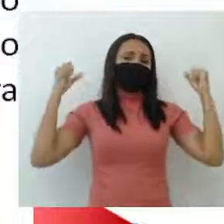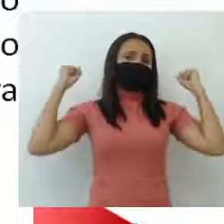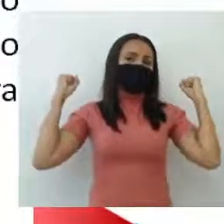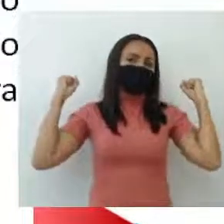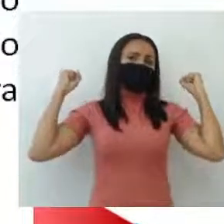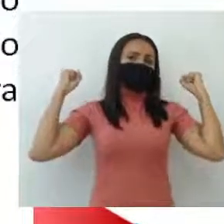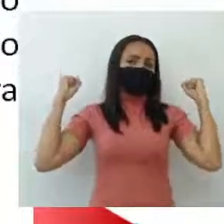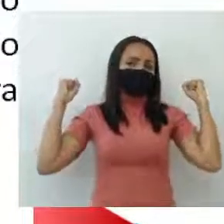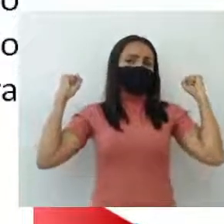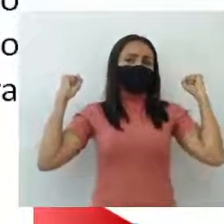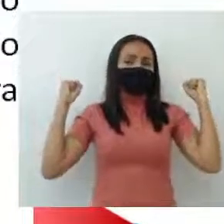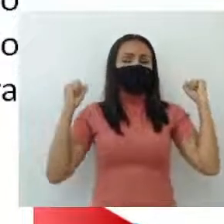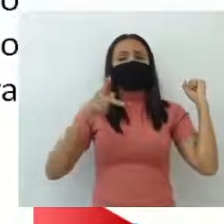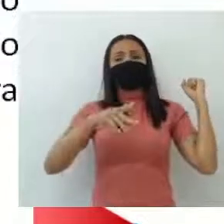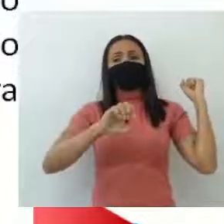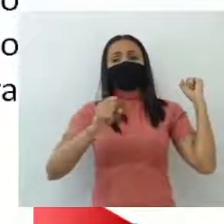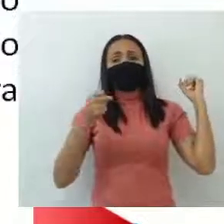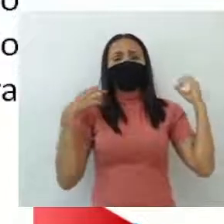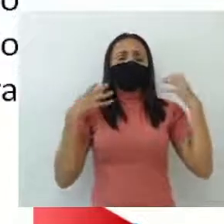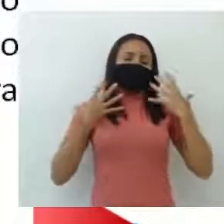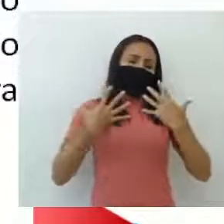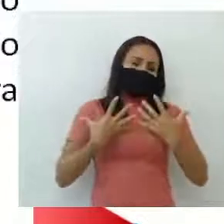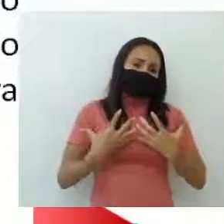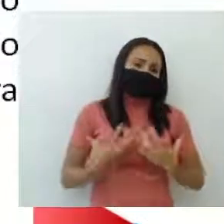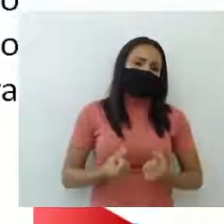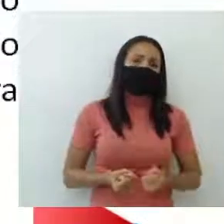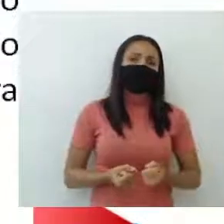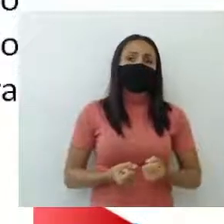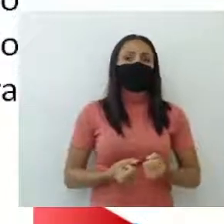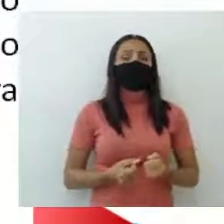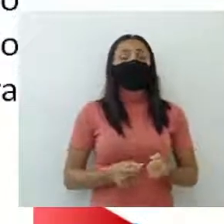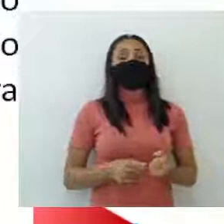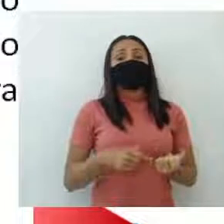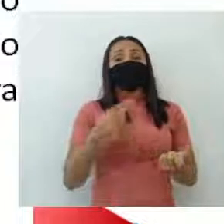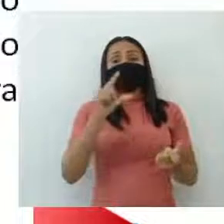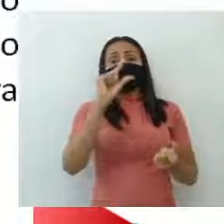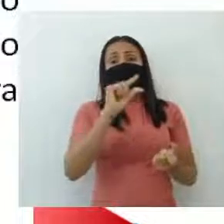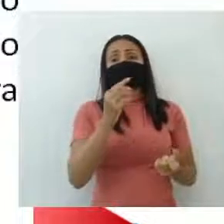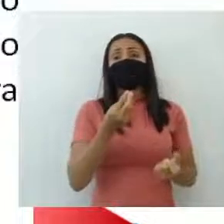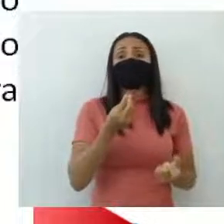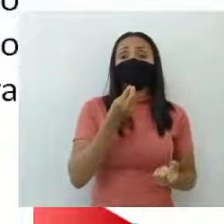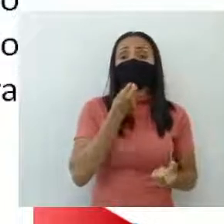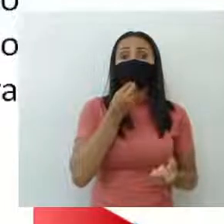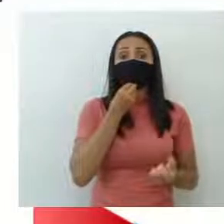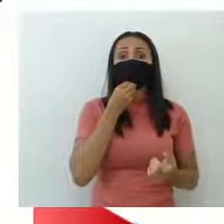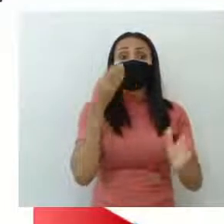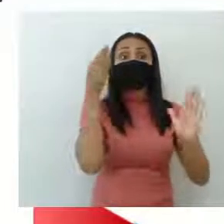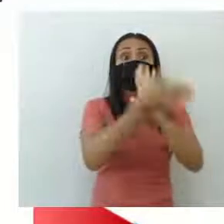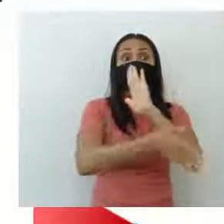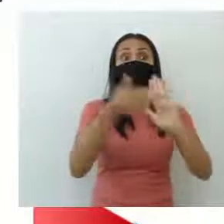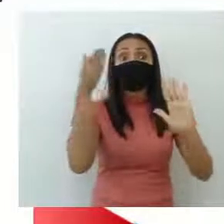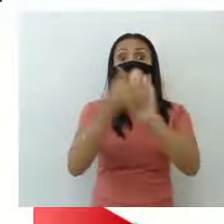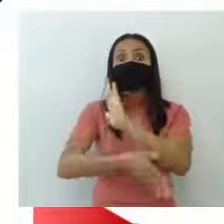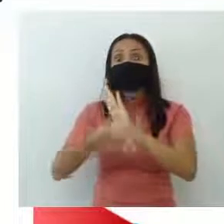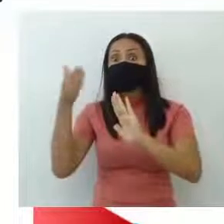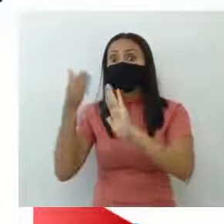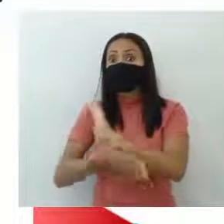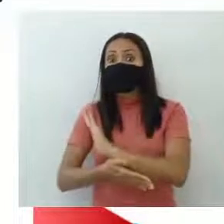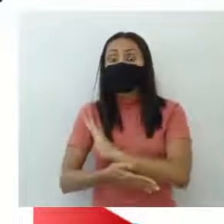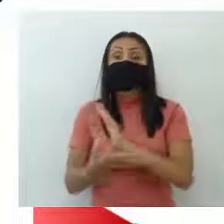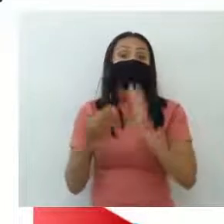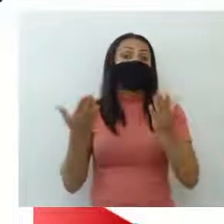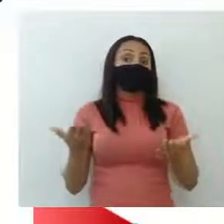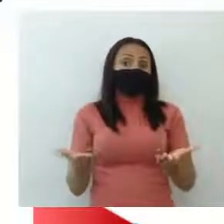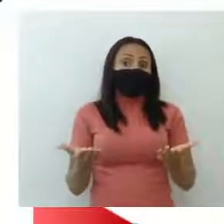Tudo isso para aumentar o cansaço e diminuir as chances, né? As chances de fuga, né? Então, aí